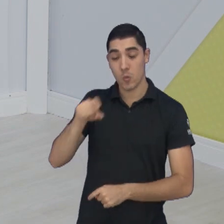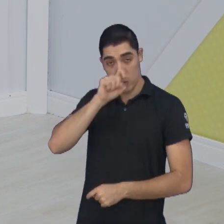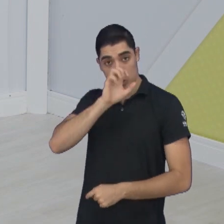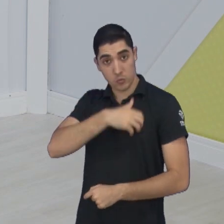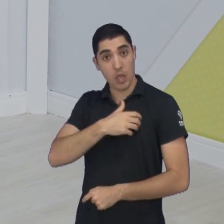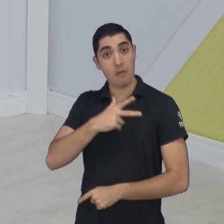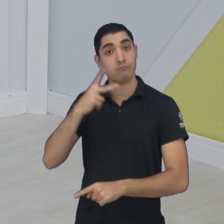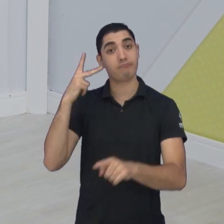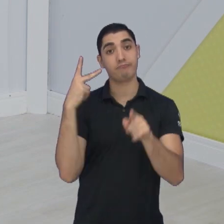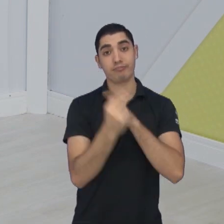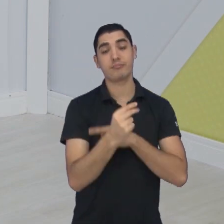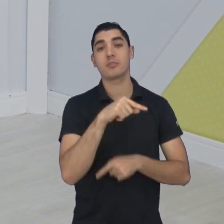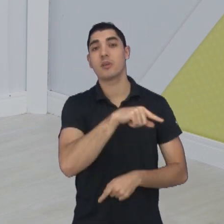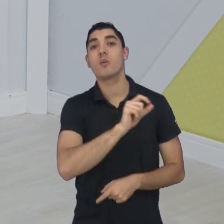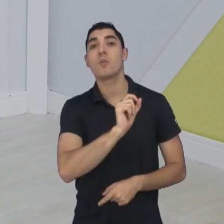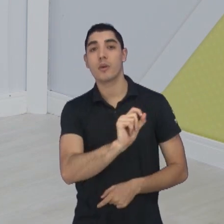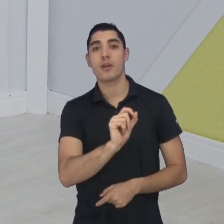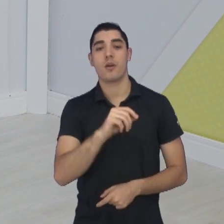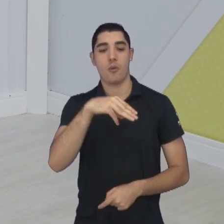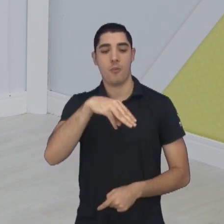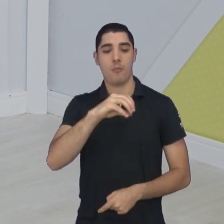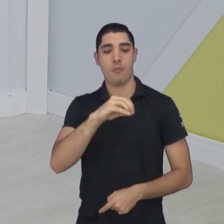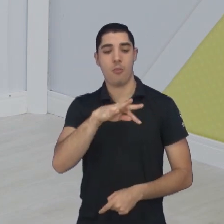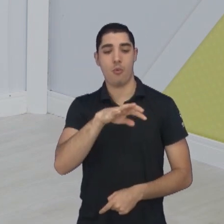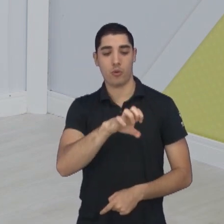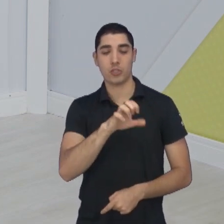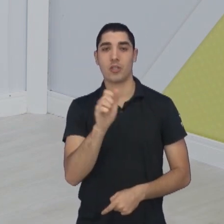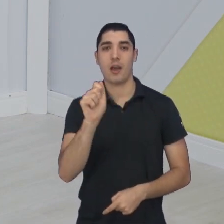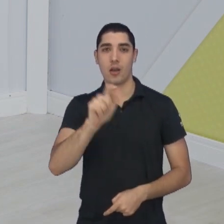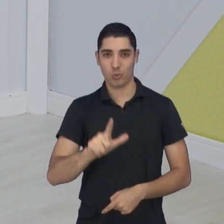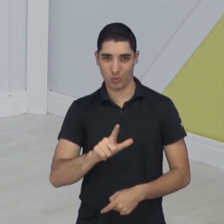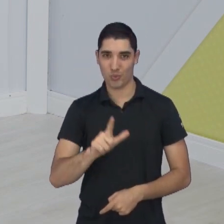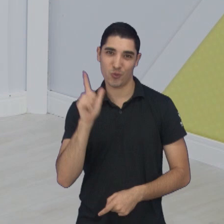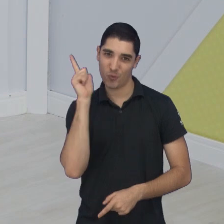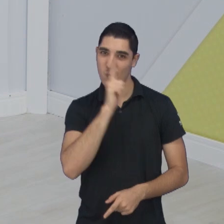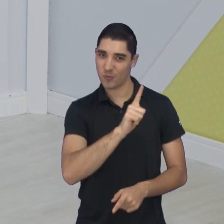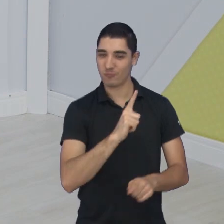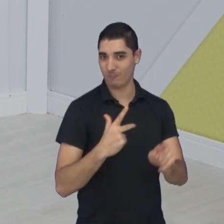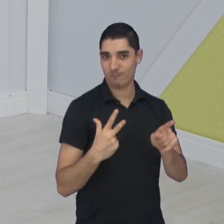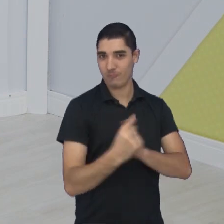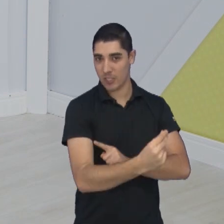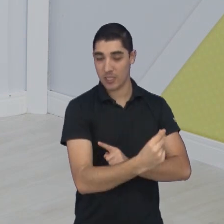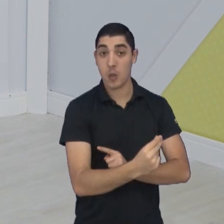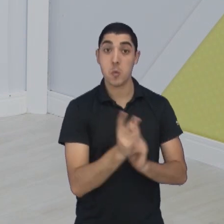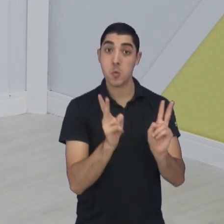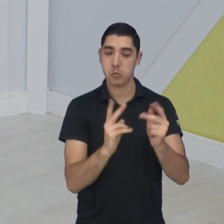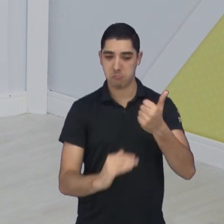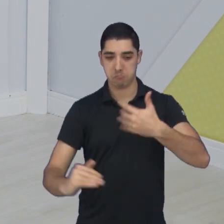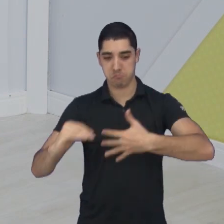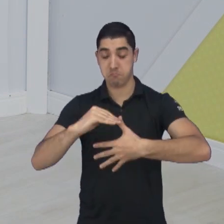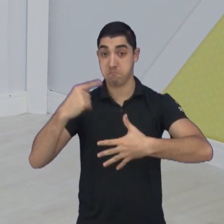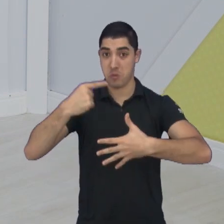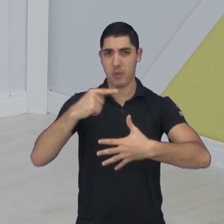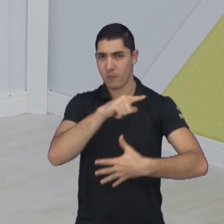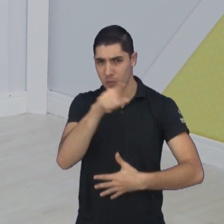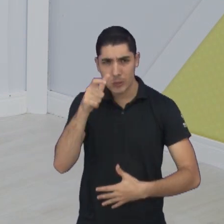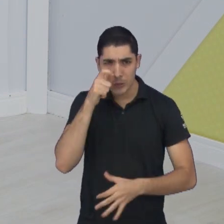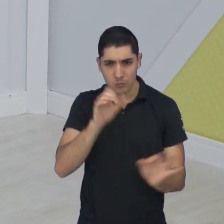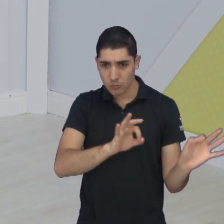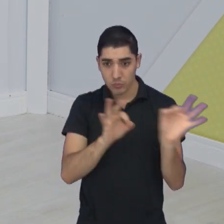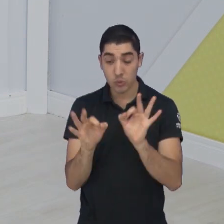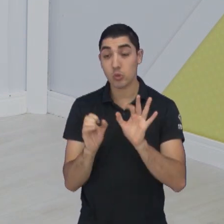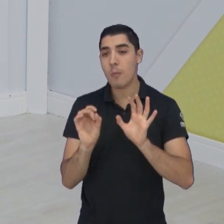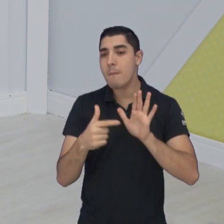e venceu o vice-lanterna fora de casa por 2-0 e, claro, manteve a liderança da Série A2. Para você que ainda não viu, vamos ver os